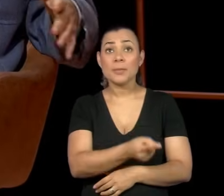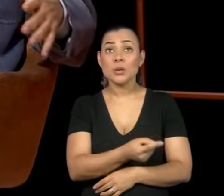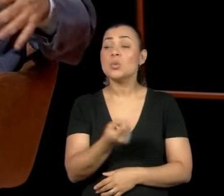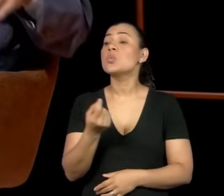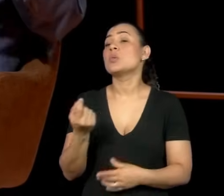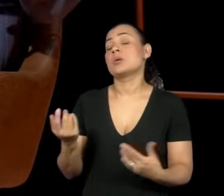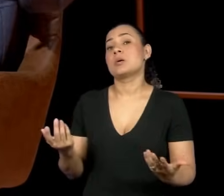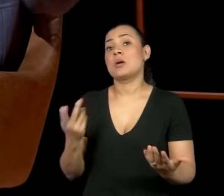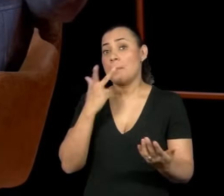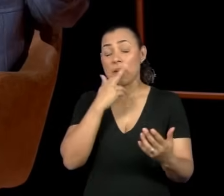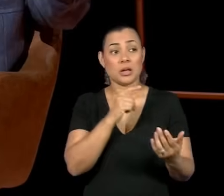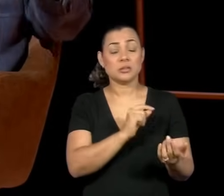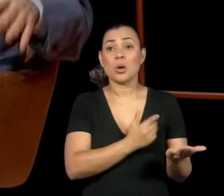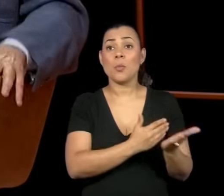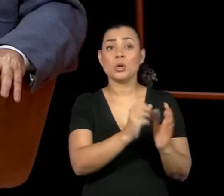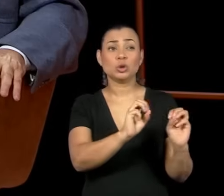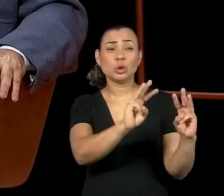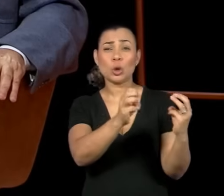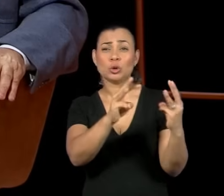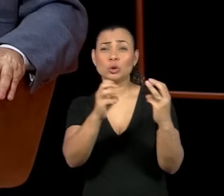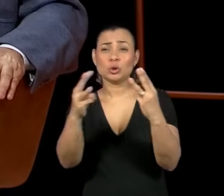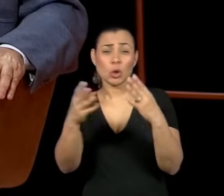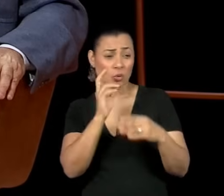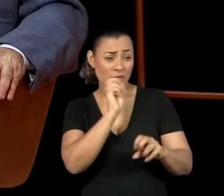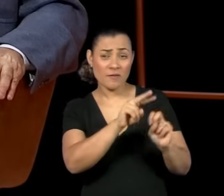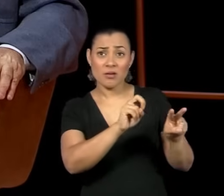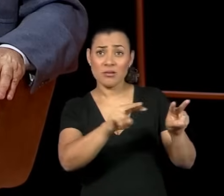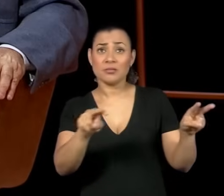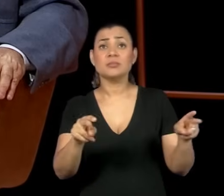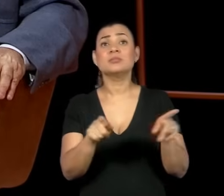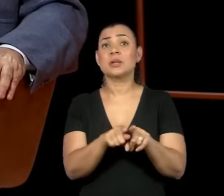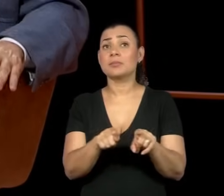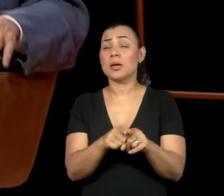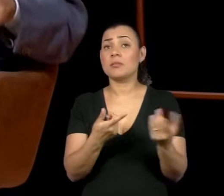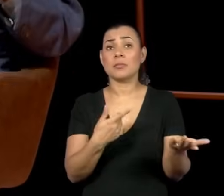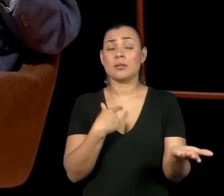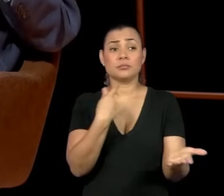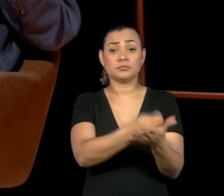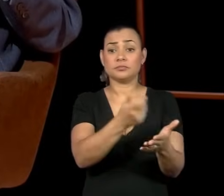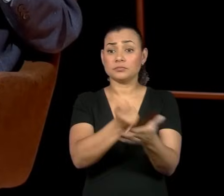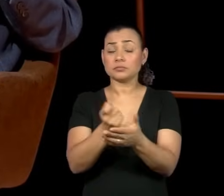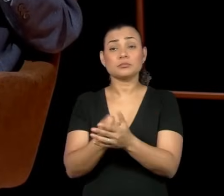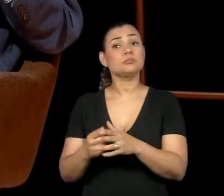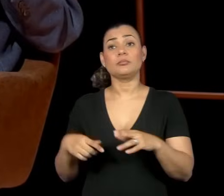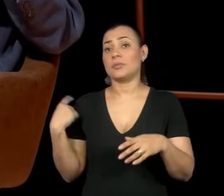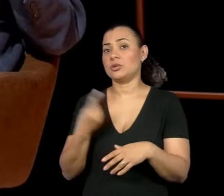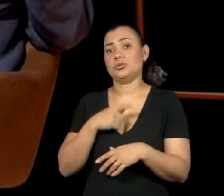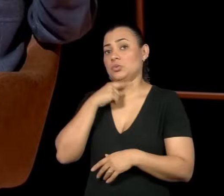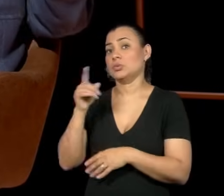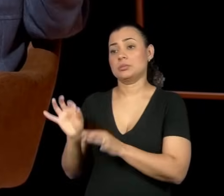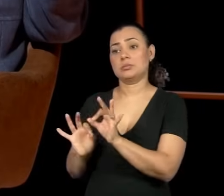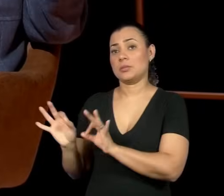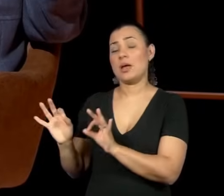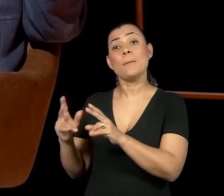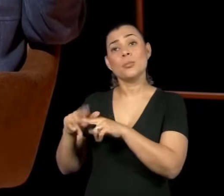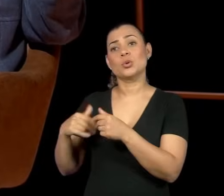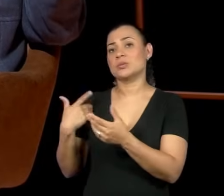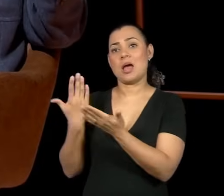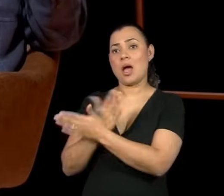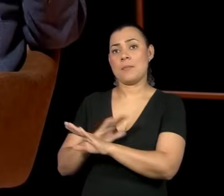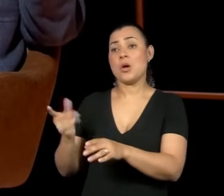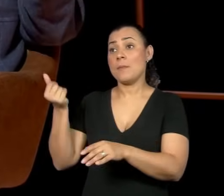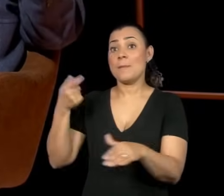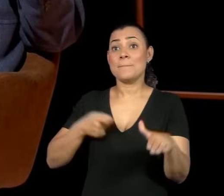milhão, como acabou de acontecer agora no Rock in Rio. Então, como eles têm muito